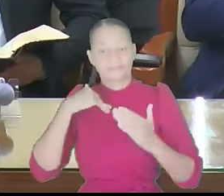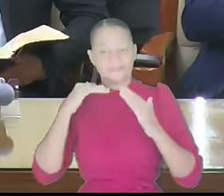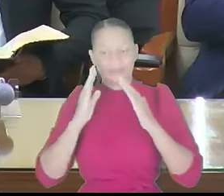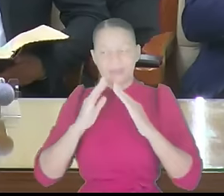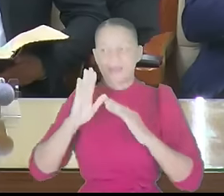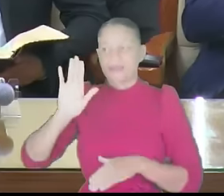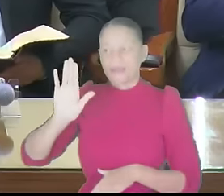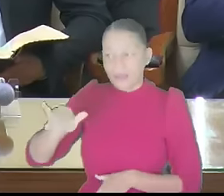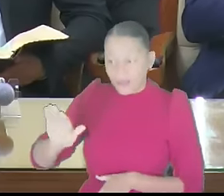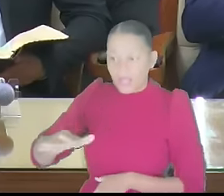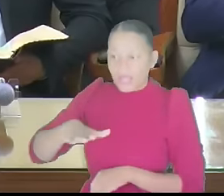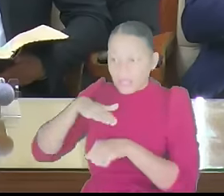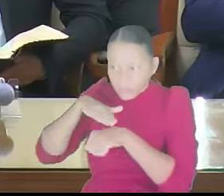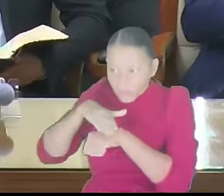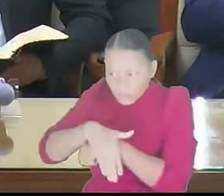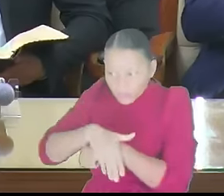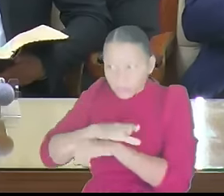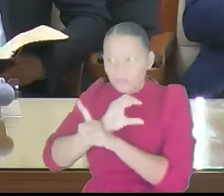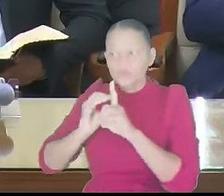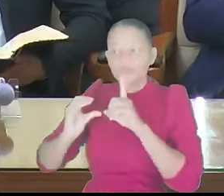de noite é uma cruzada.